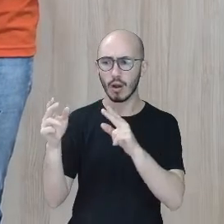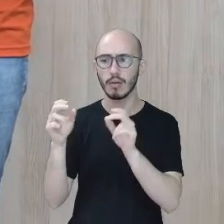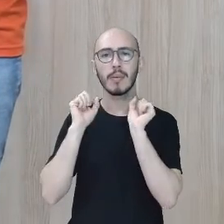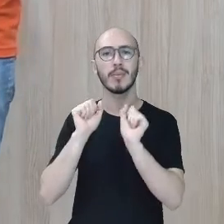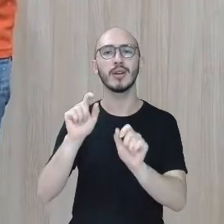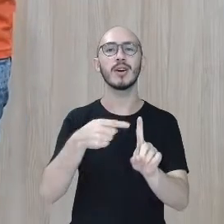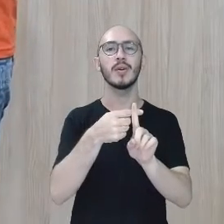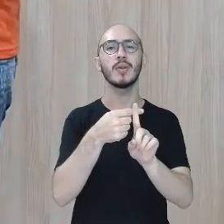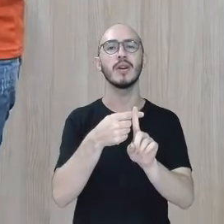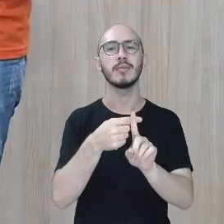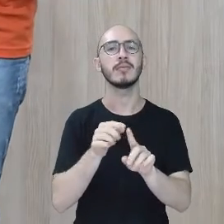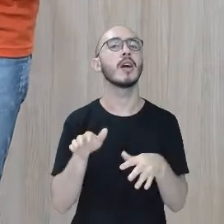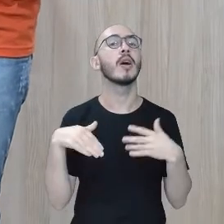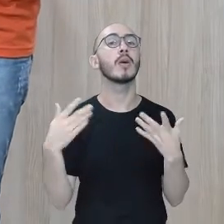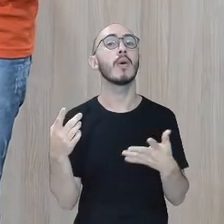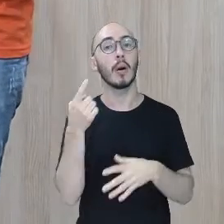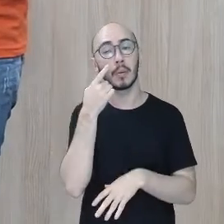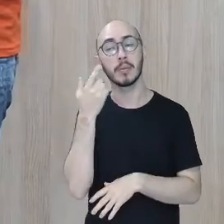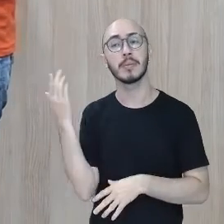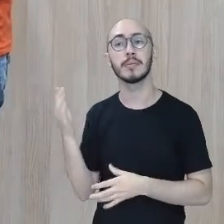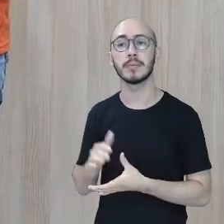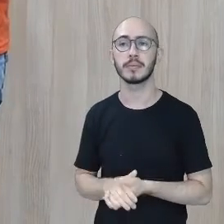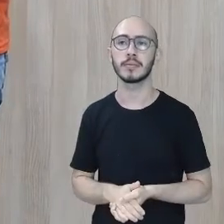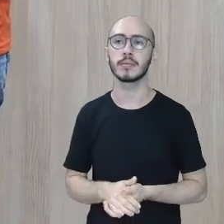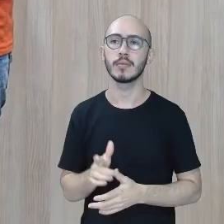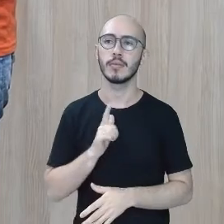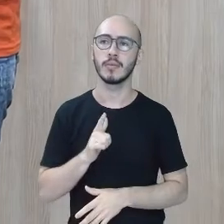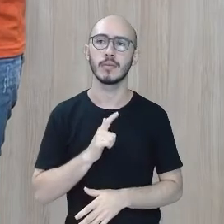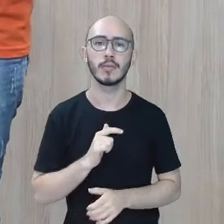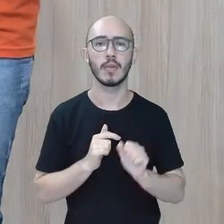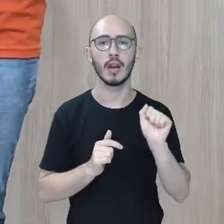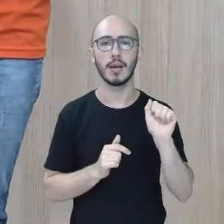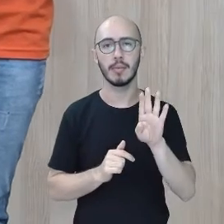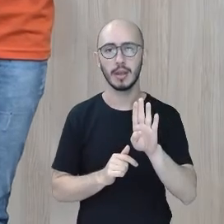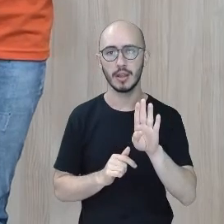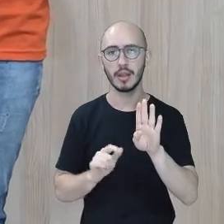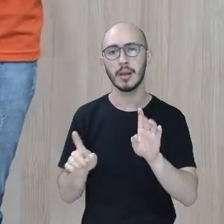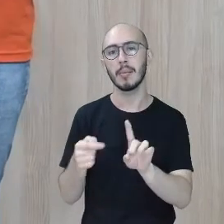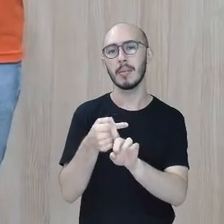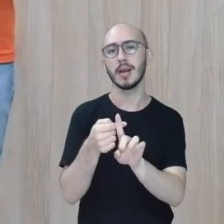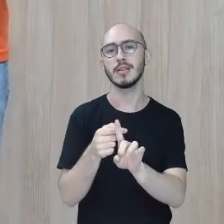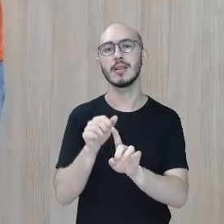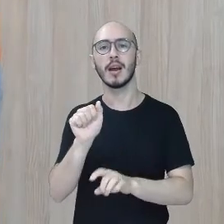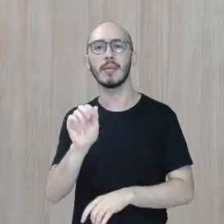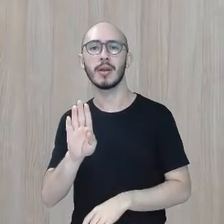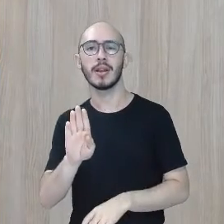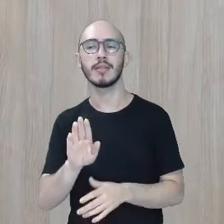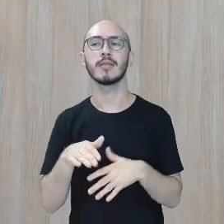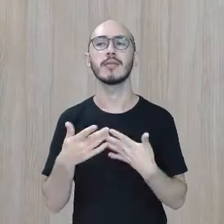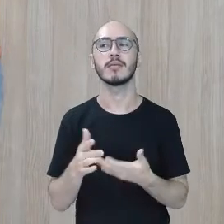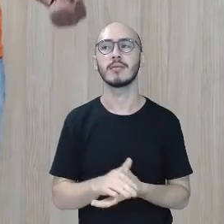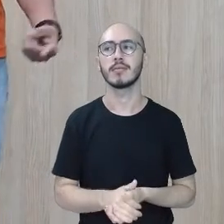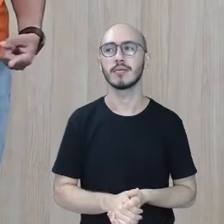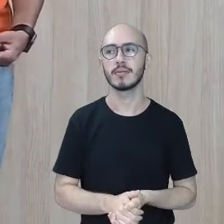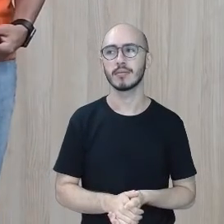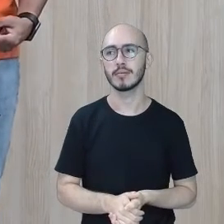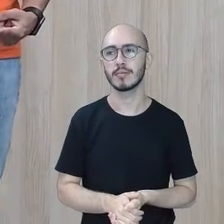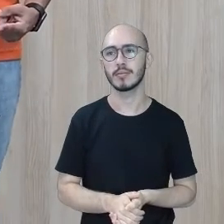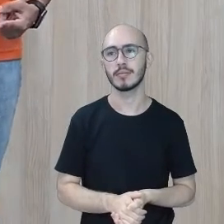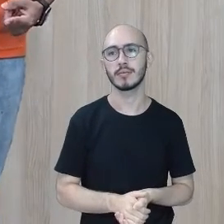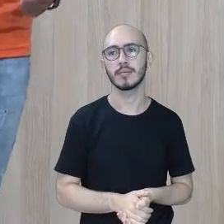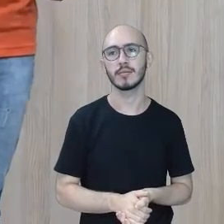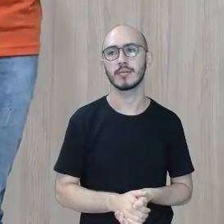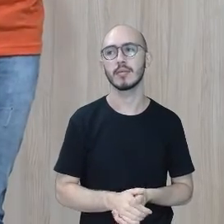monômios semelhantes nessa questão aqui? Eu tenho o AB mais o AB. Então, se tu tem 1AB soma com